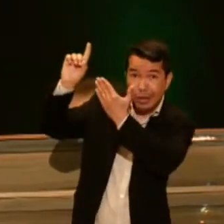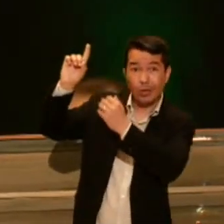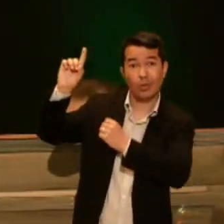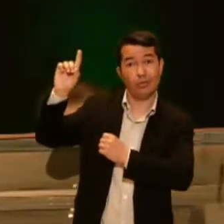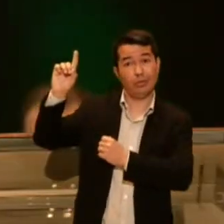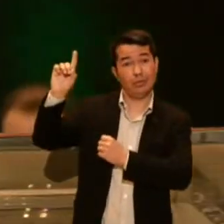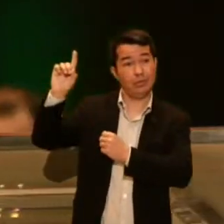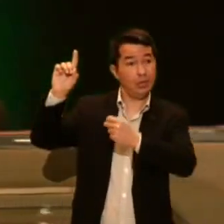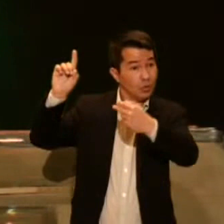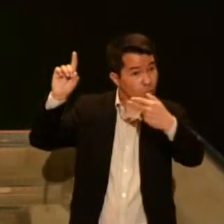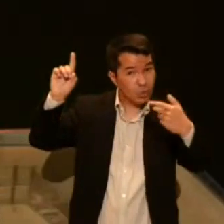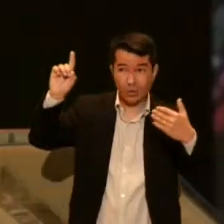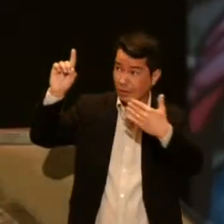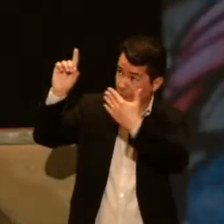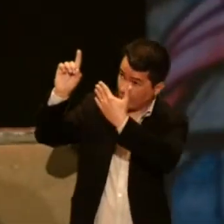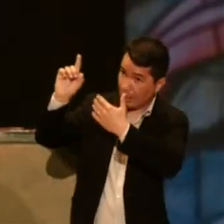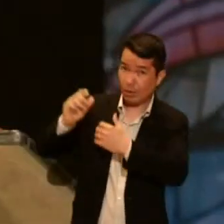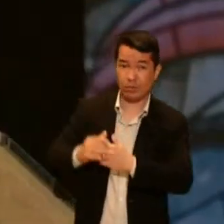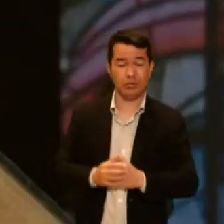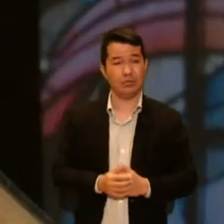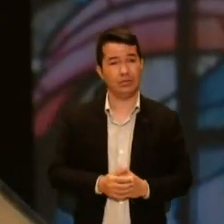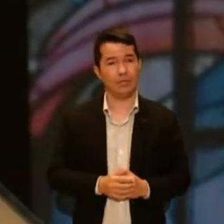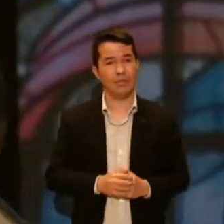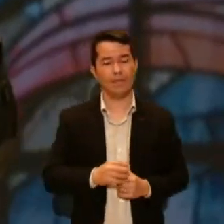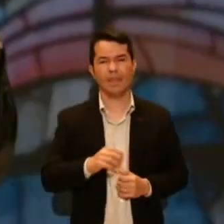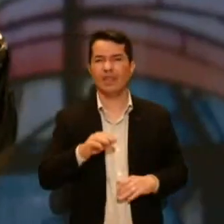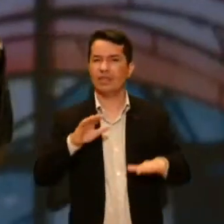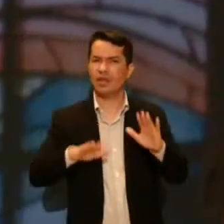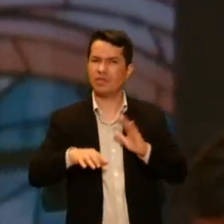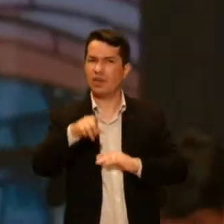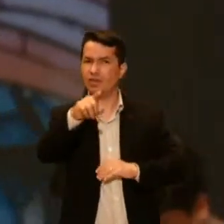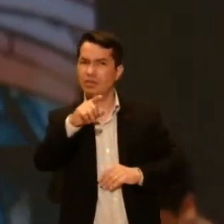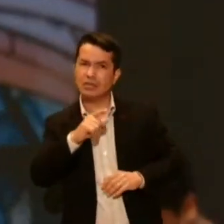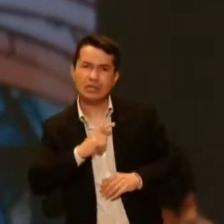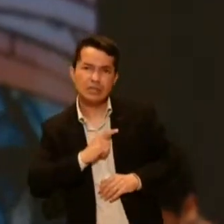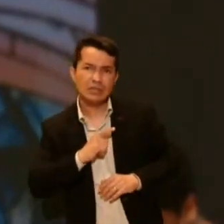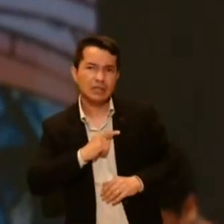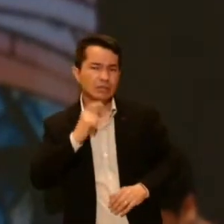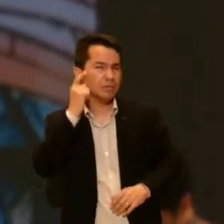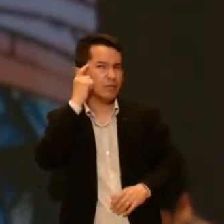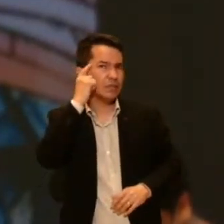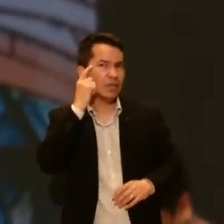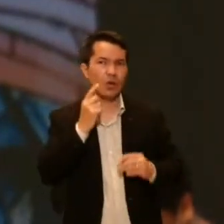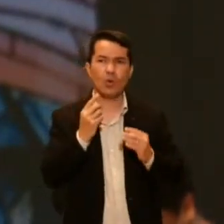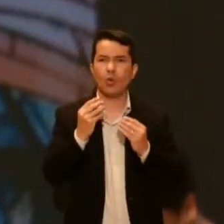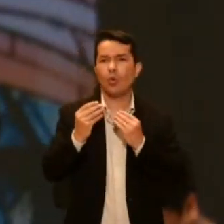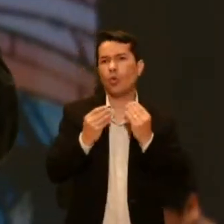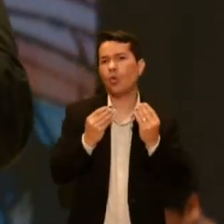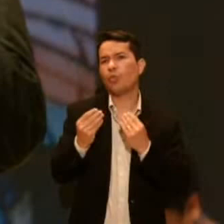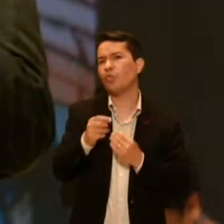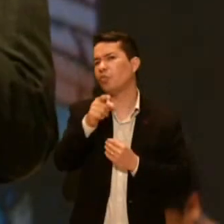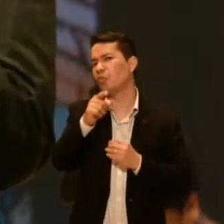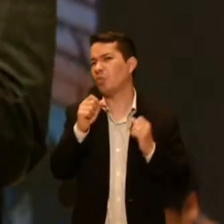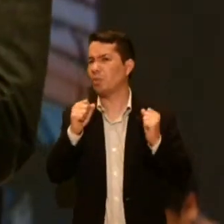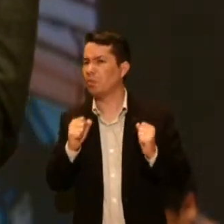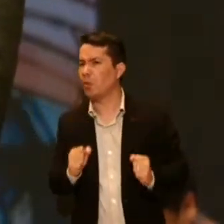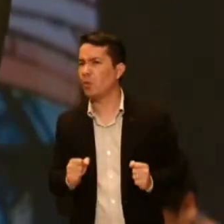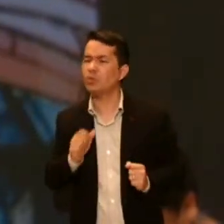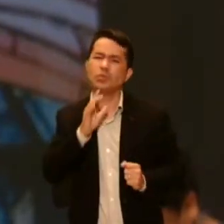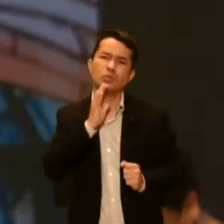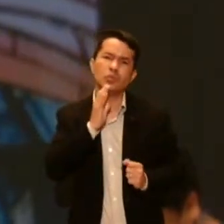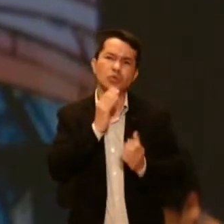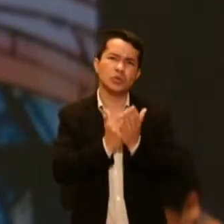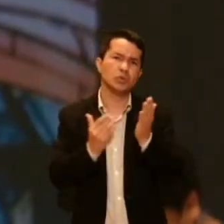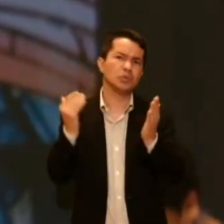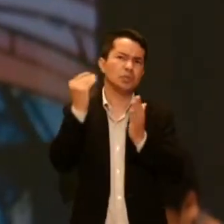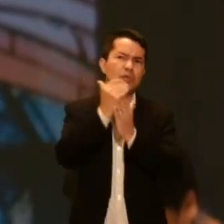você, seja um daqueles que mesmo que esteja tão longe, possa estar tão perto. Não seja como aqueles que estão